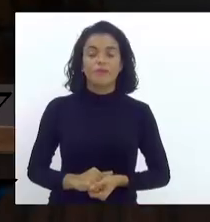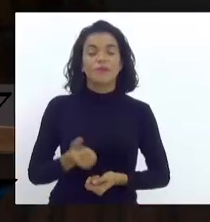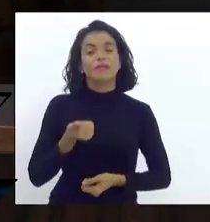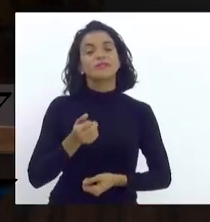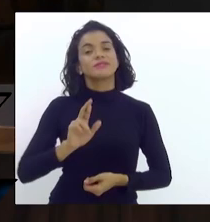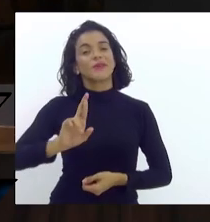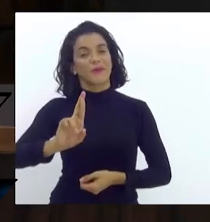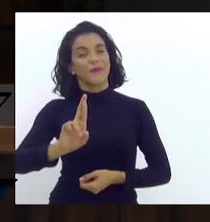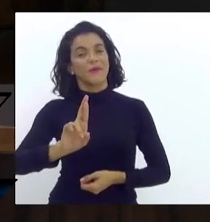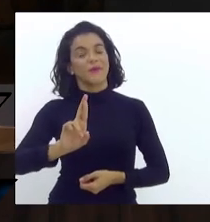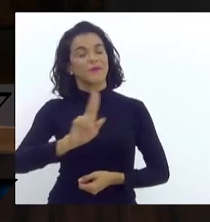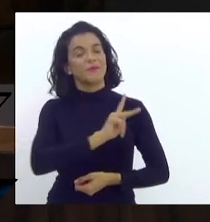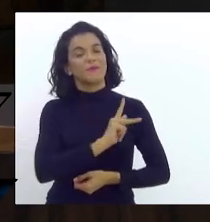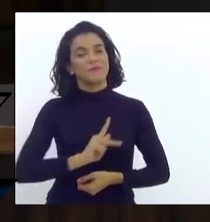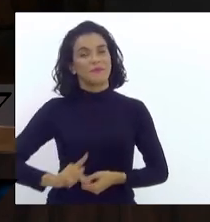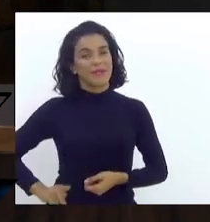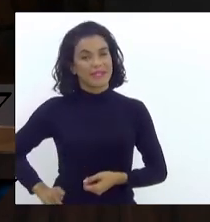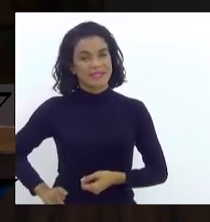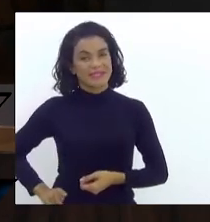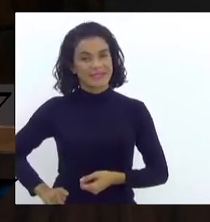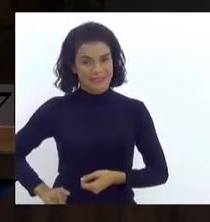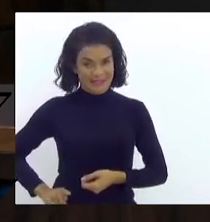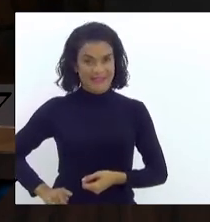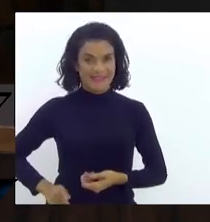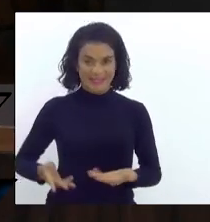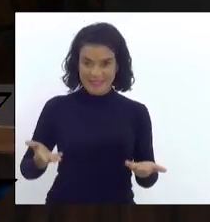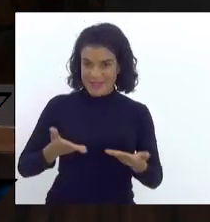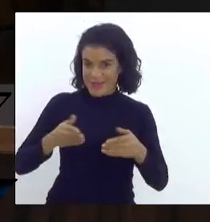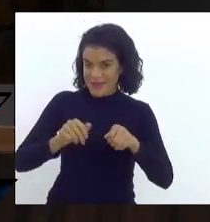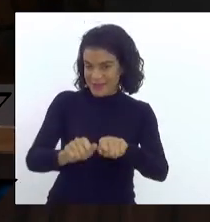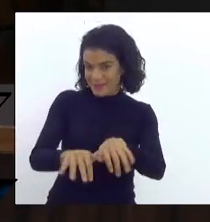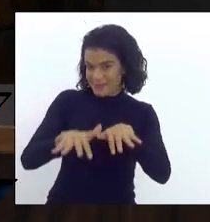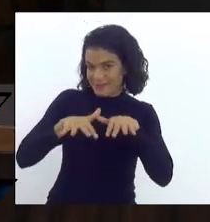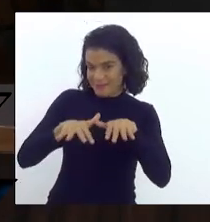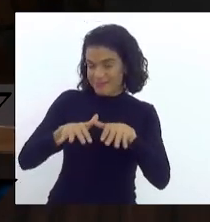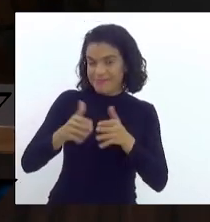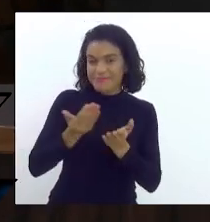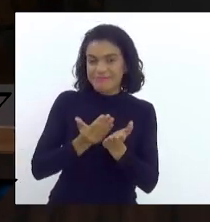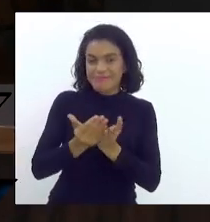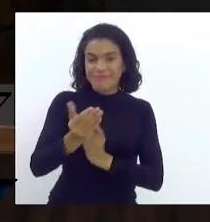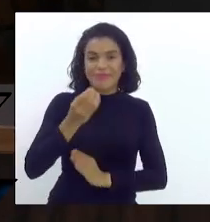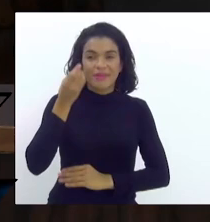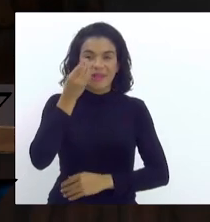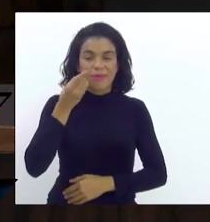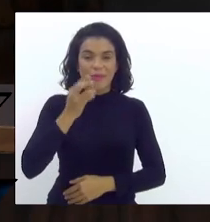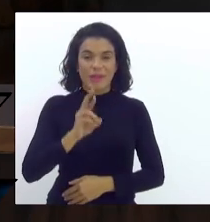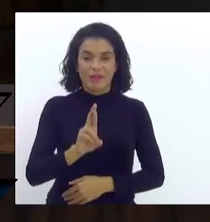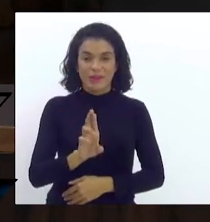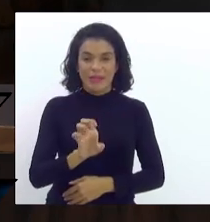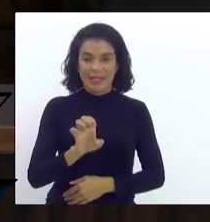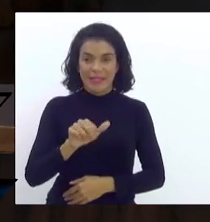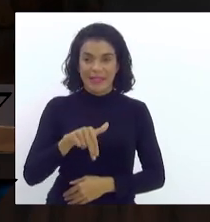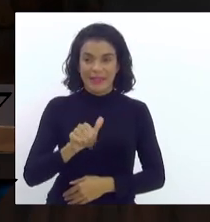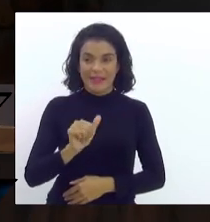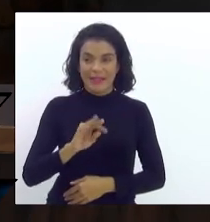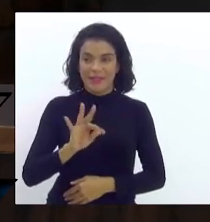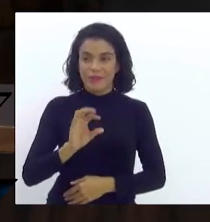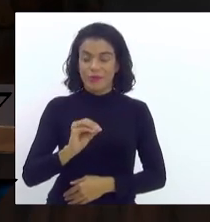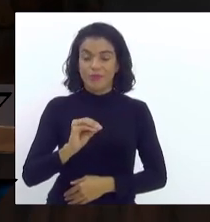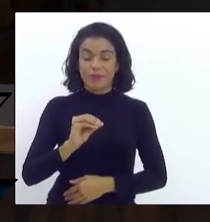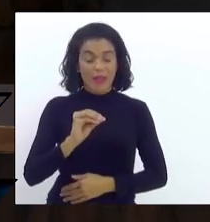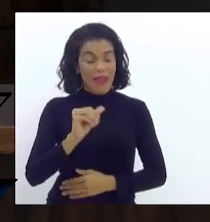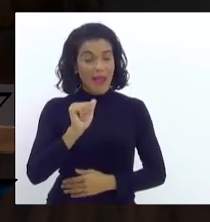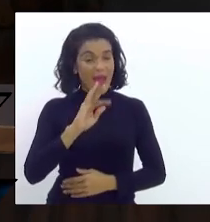Senhor presidente do expediente inicial, deputado Renato, a